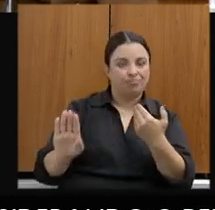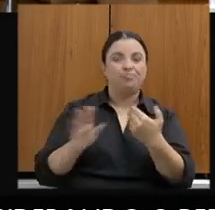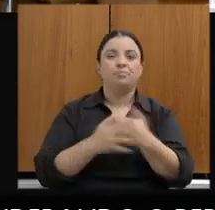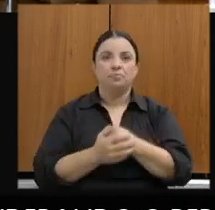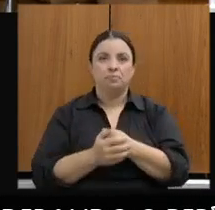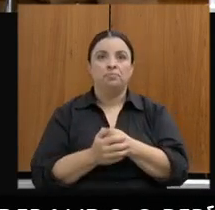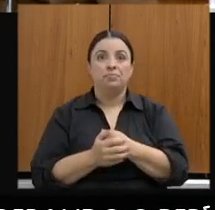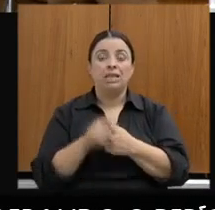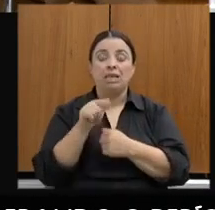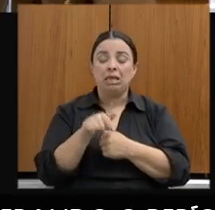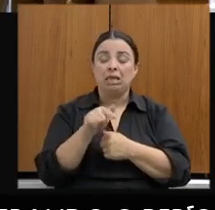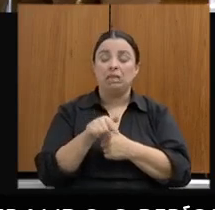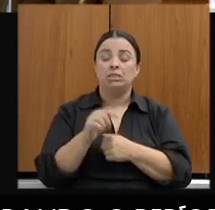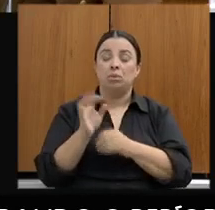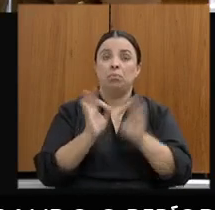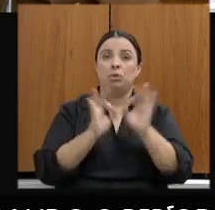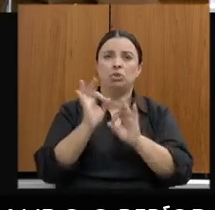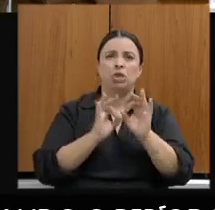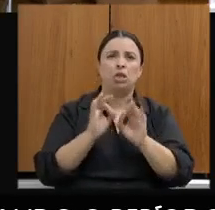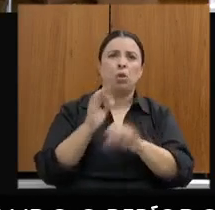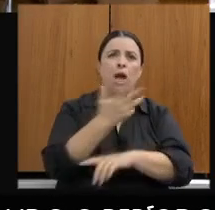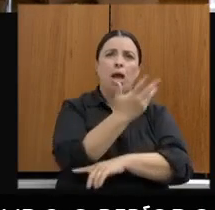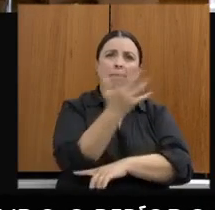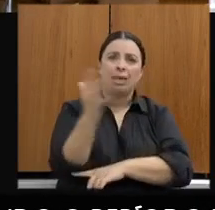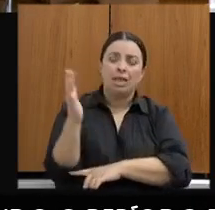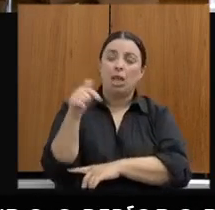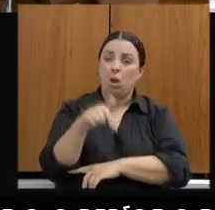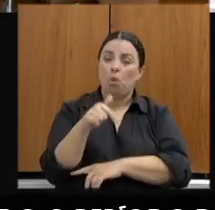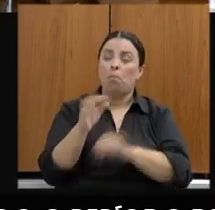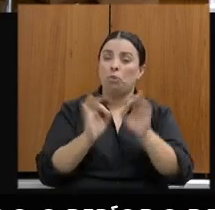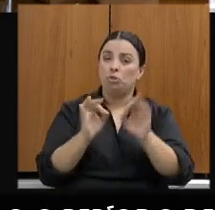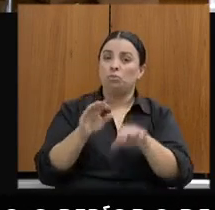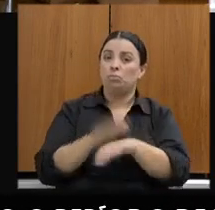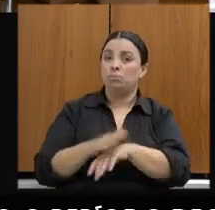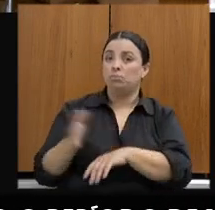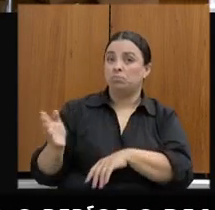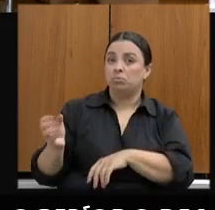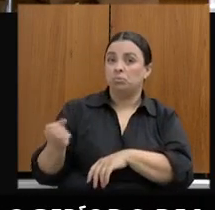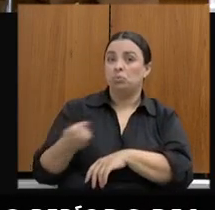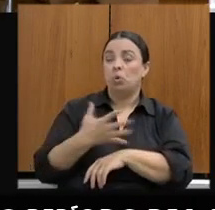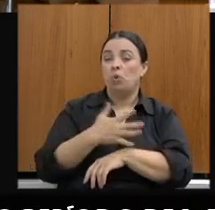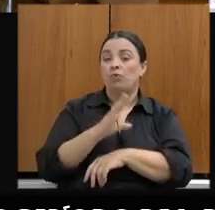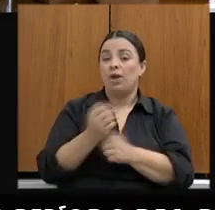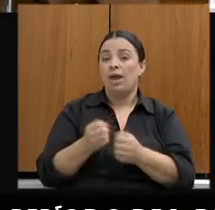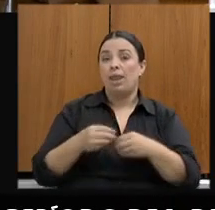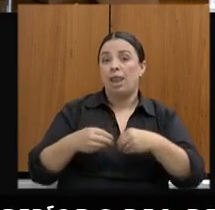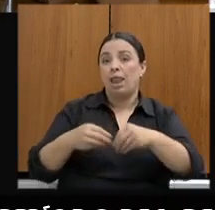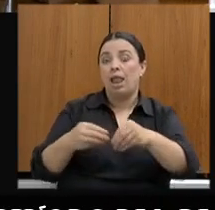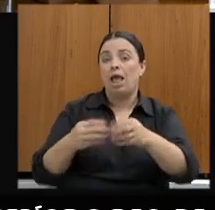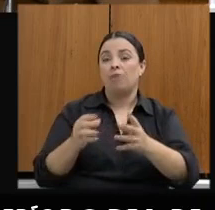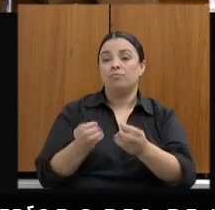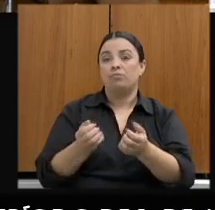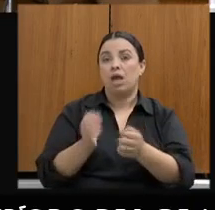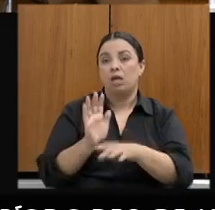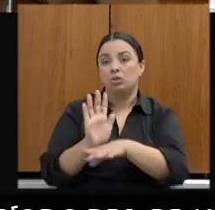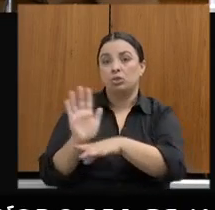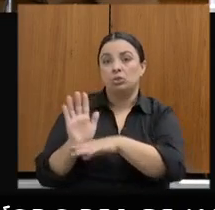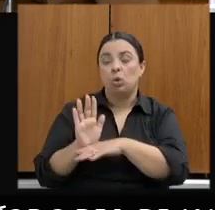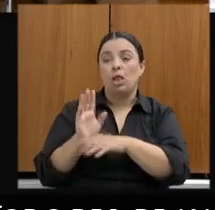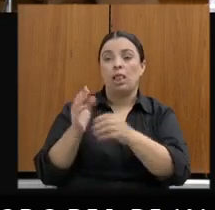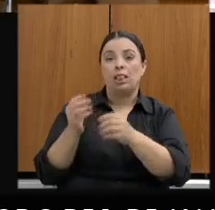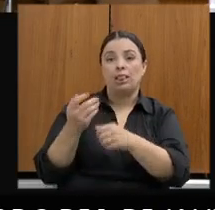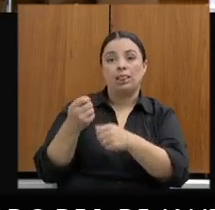é um projeto mais novo também esse projeto ele ele leva né um treinamento a capacitação é pelo pessoal do meio ambiente